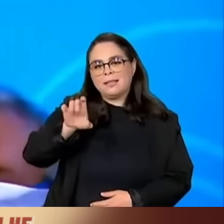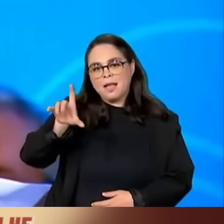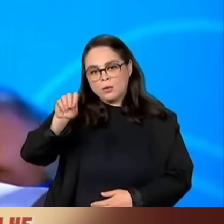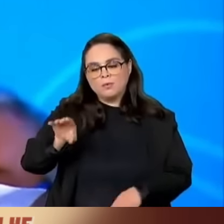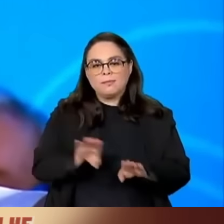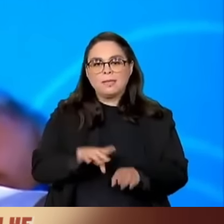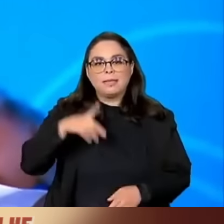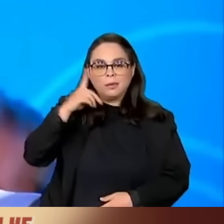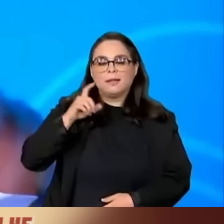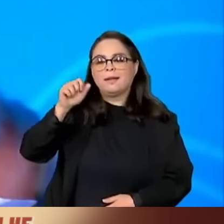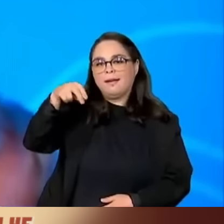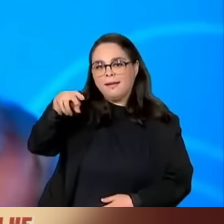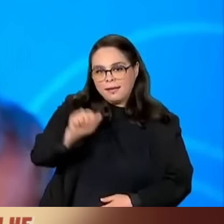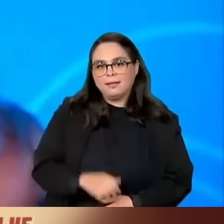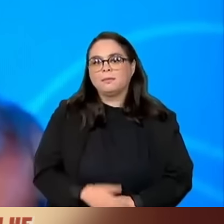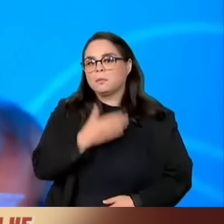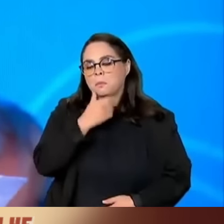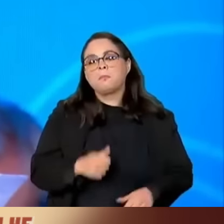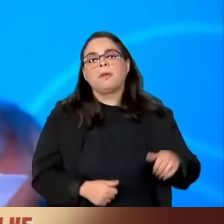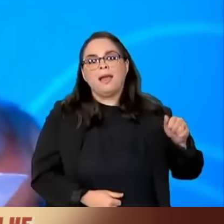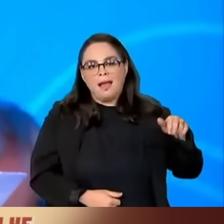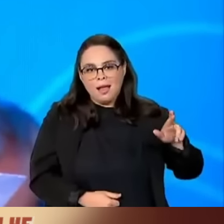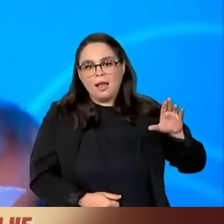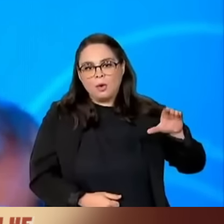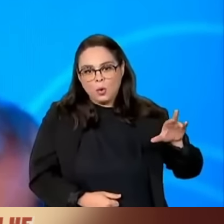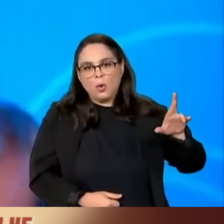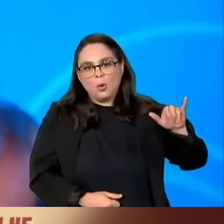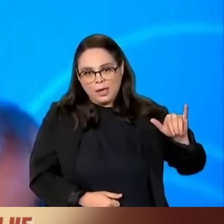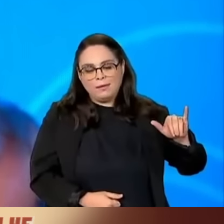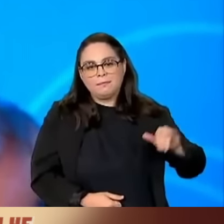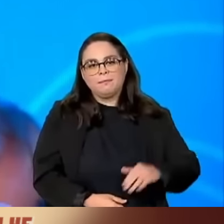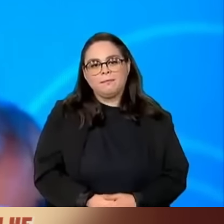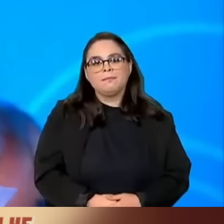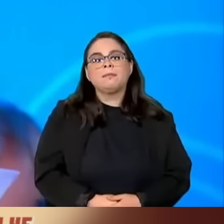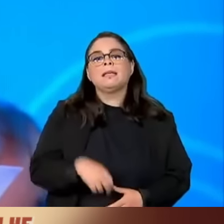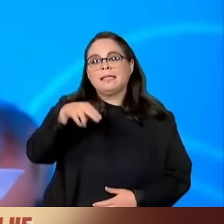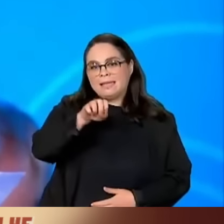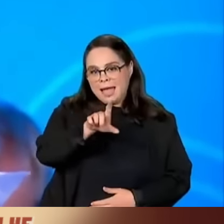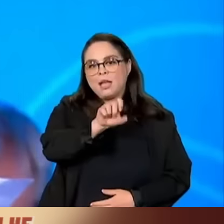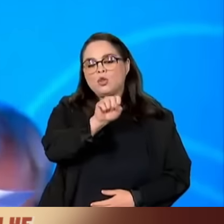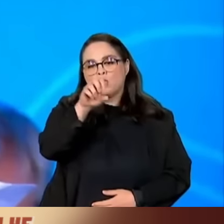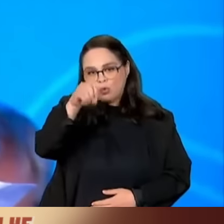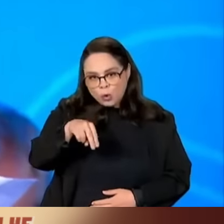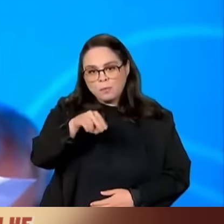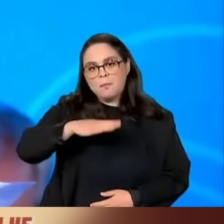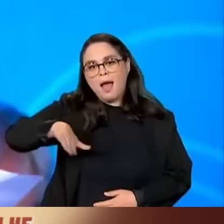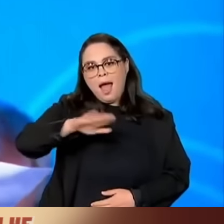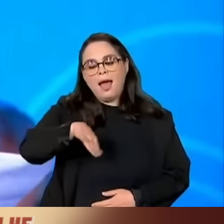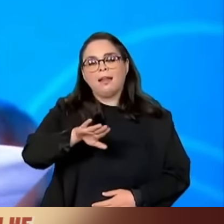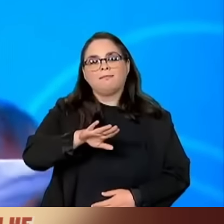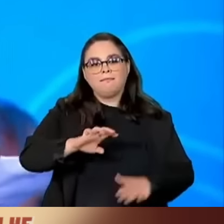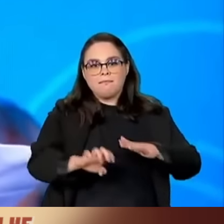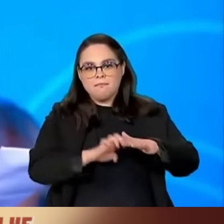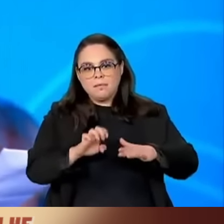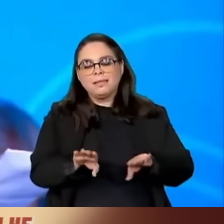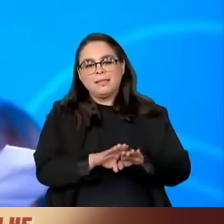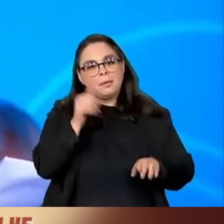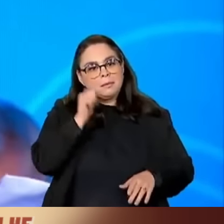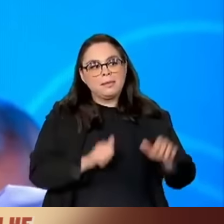Perugini, Reginaldo Arcuri, do Grupo Farma Brasil, Nelson Mussolini, do Sindus Farma, Isabel